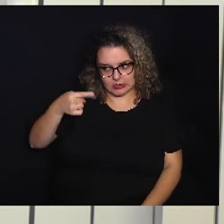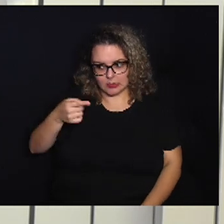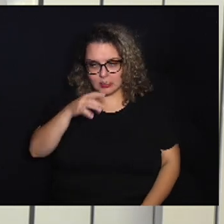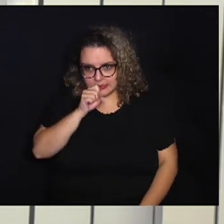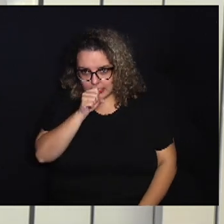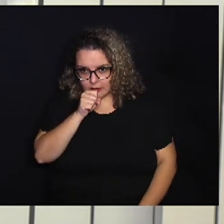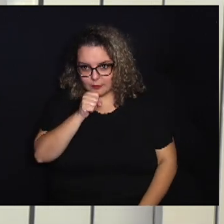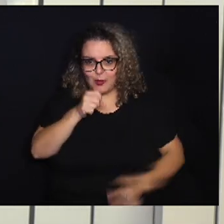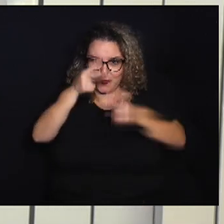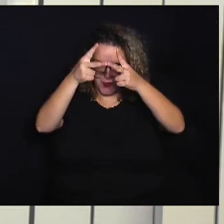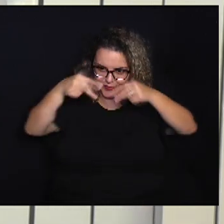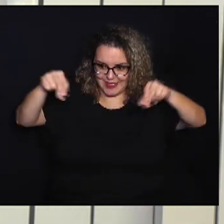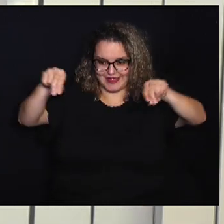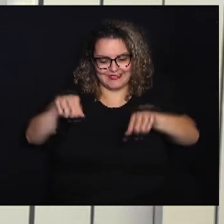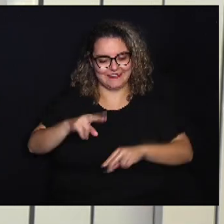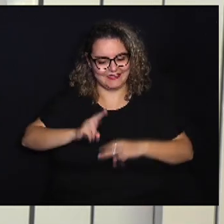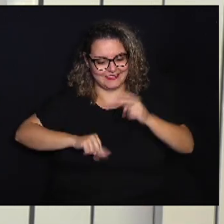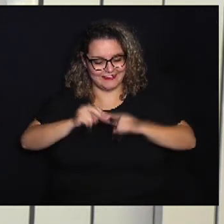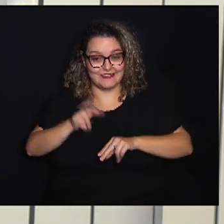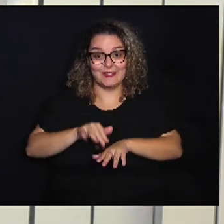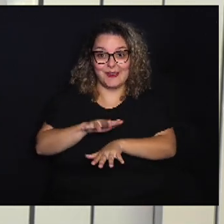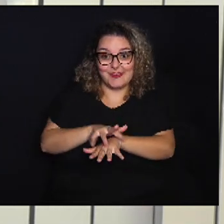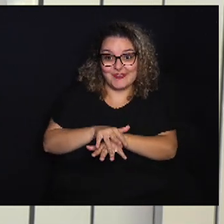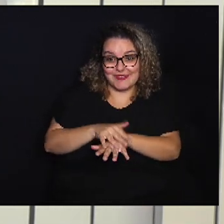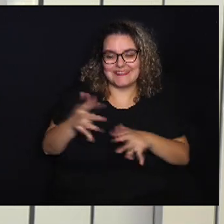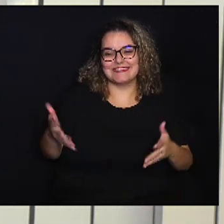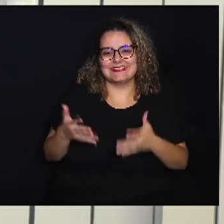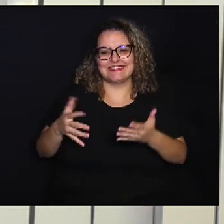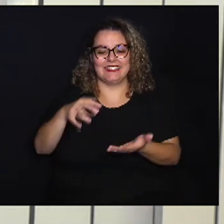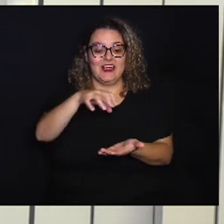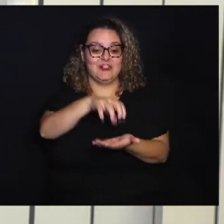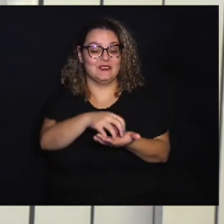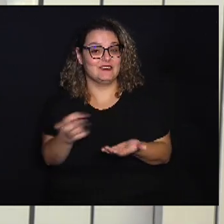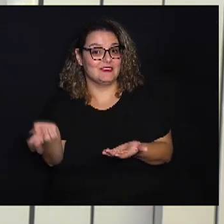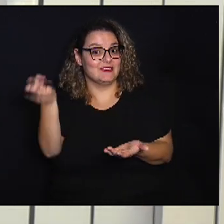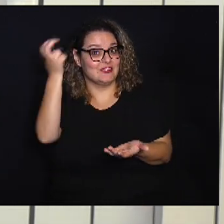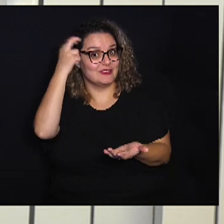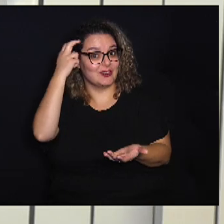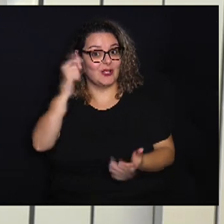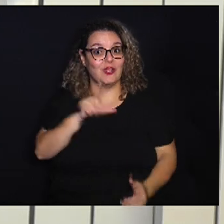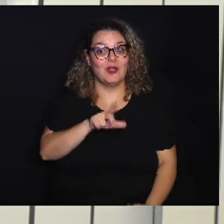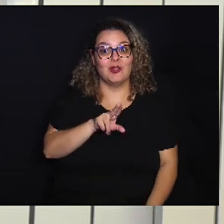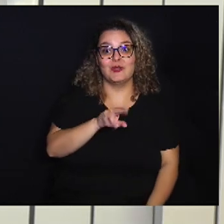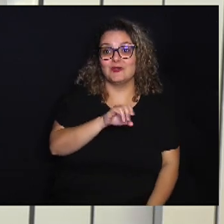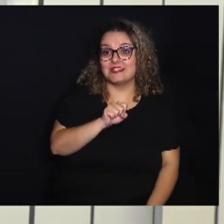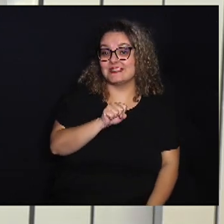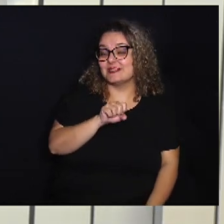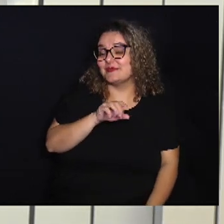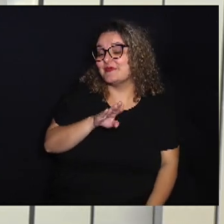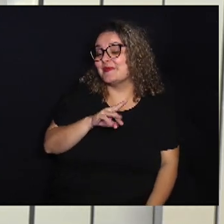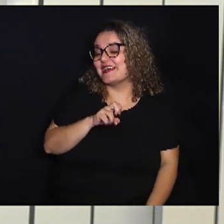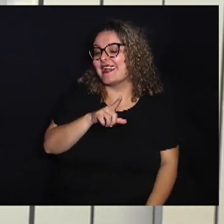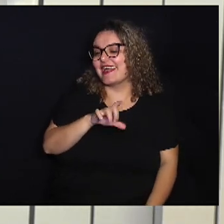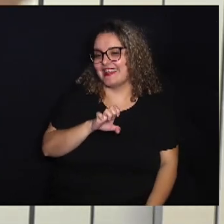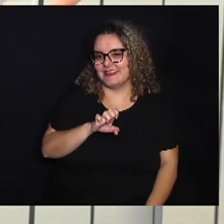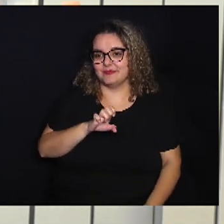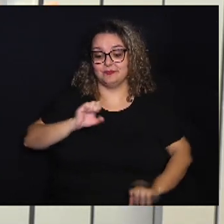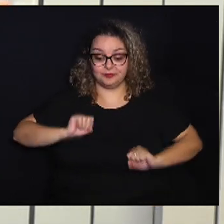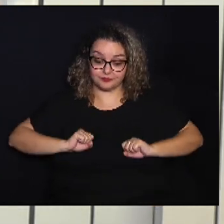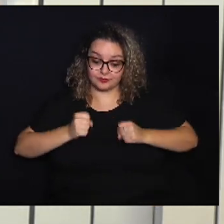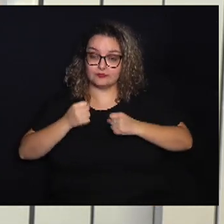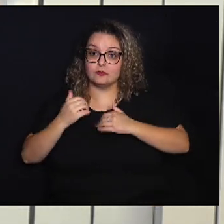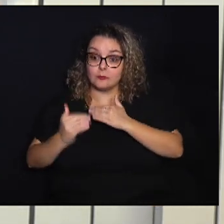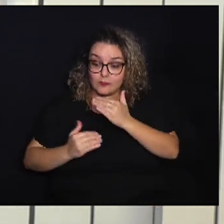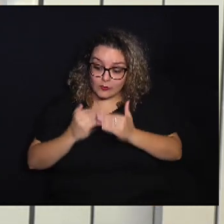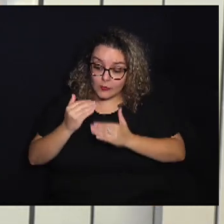o Arraiá do Braille, iniciativa do Centro Cultural Luiz Braille, aqui de Campinas, que se dedica a